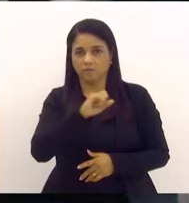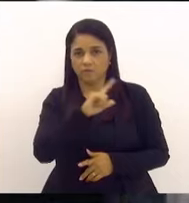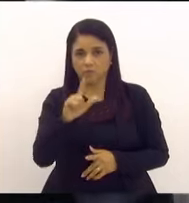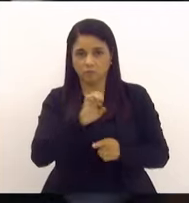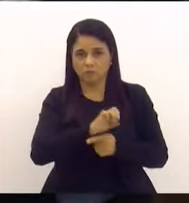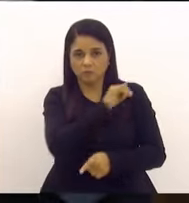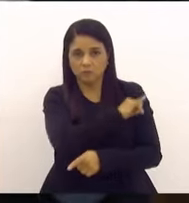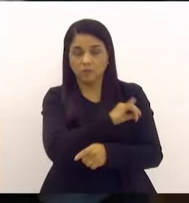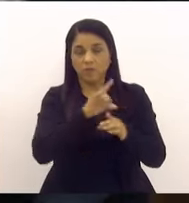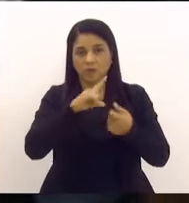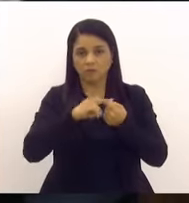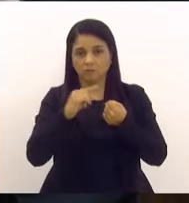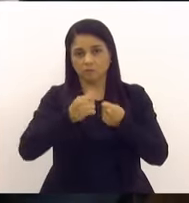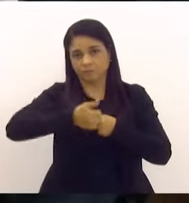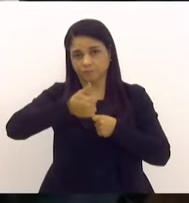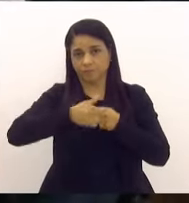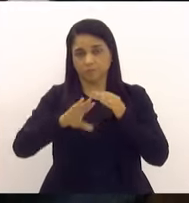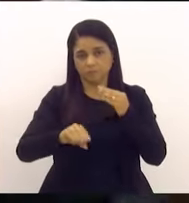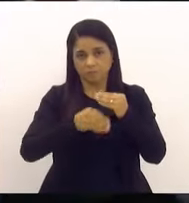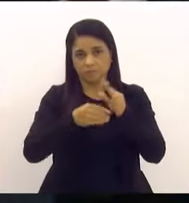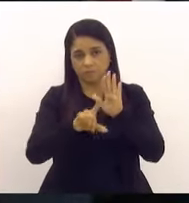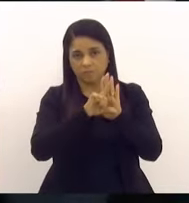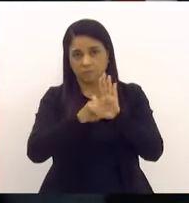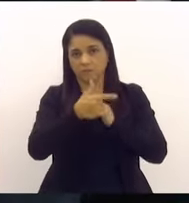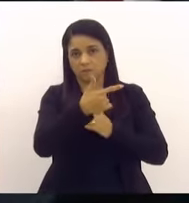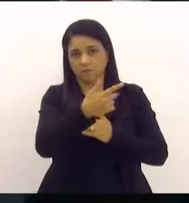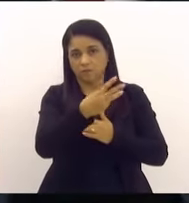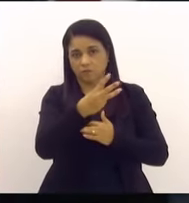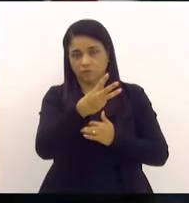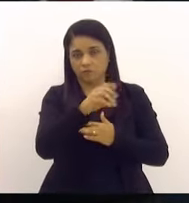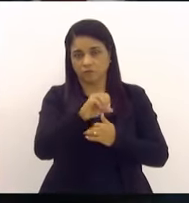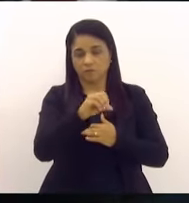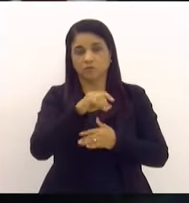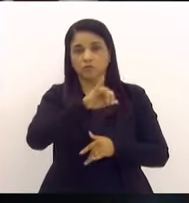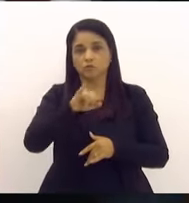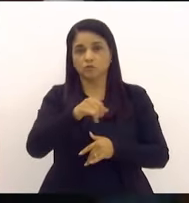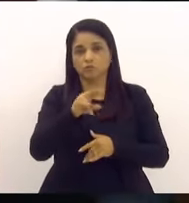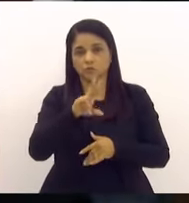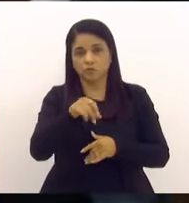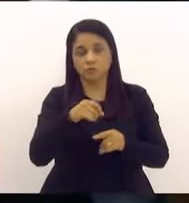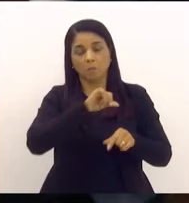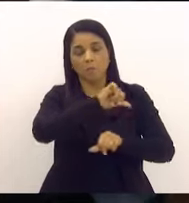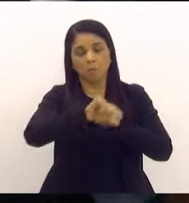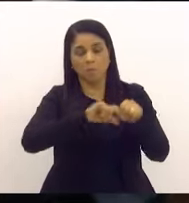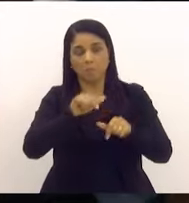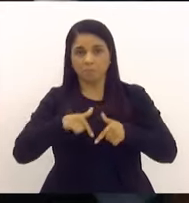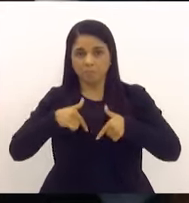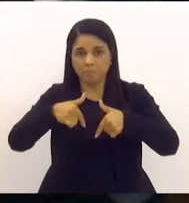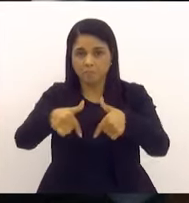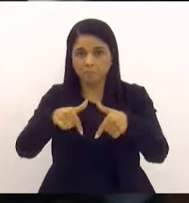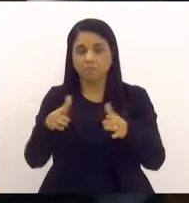Artigo 1º. A lei complementar número 204 de 30 de junho de 22 passa a vigorar com as seguintes alterações.